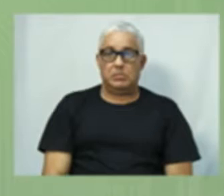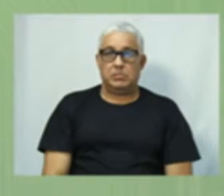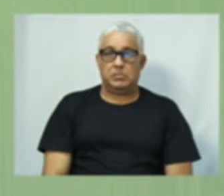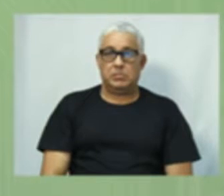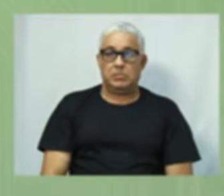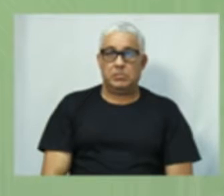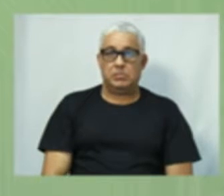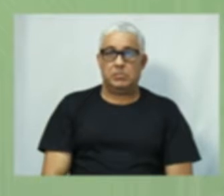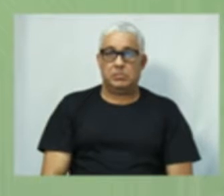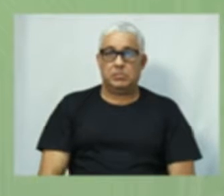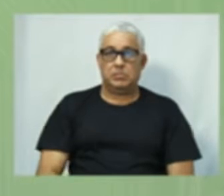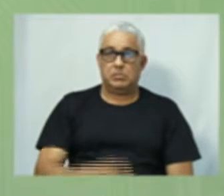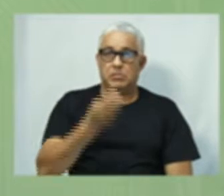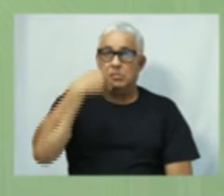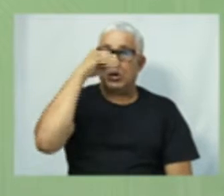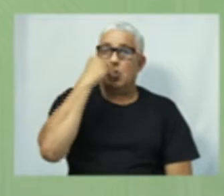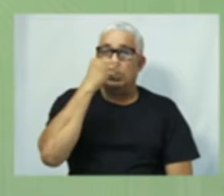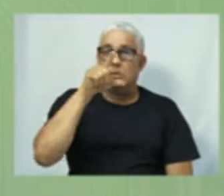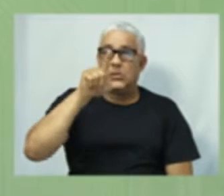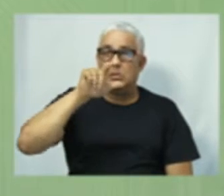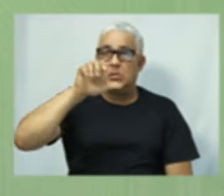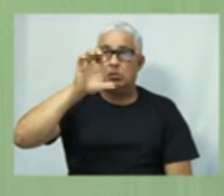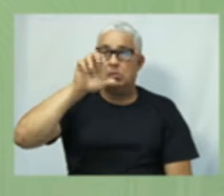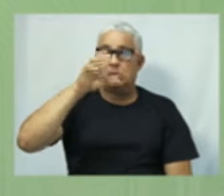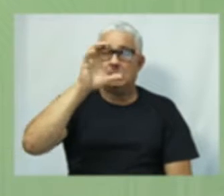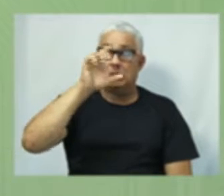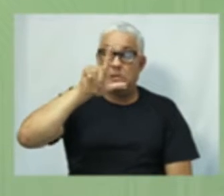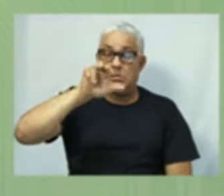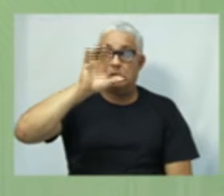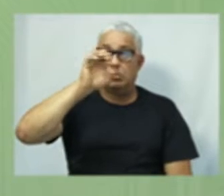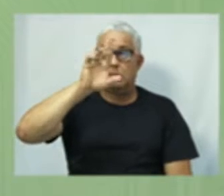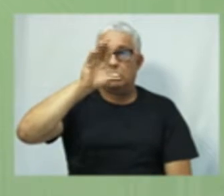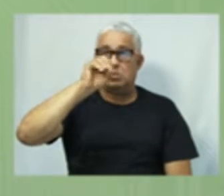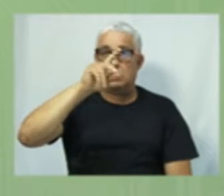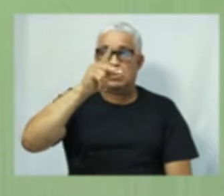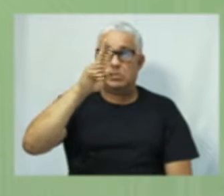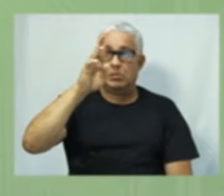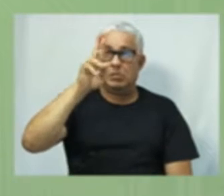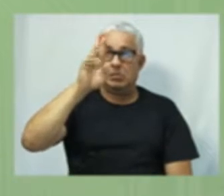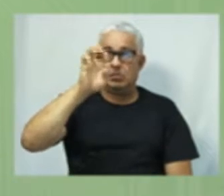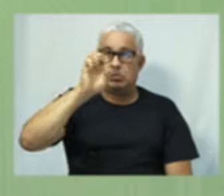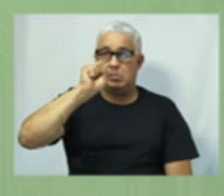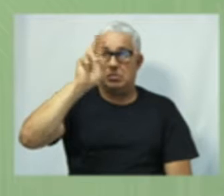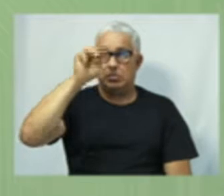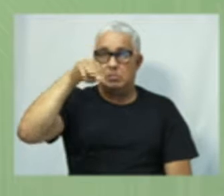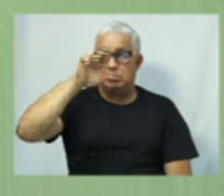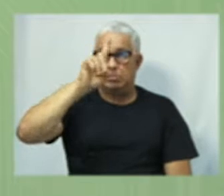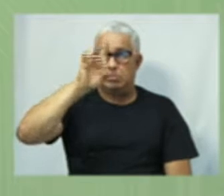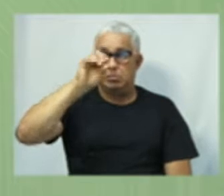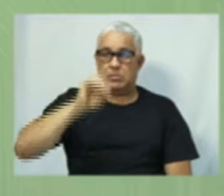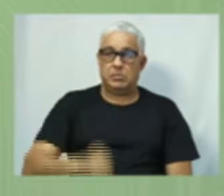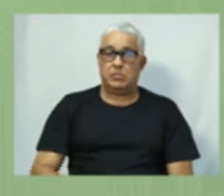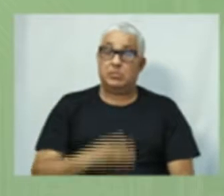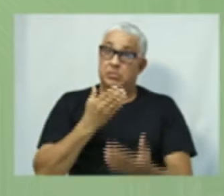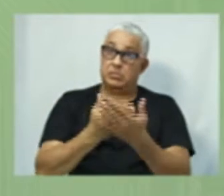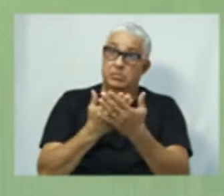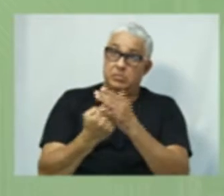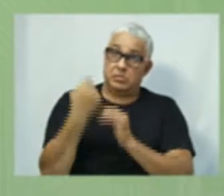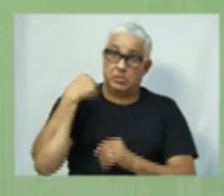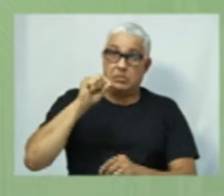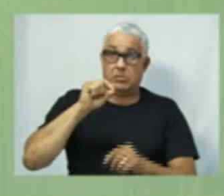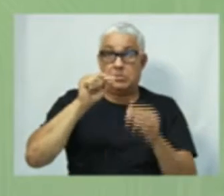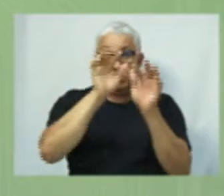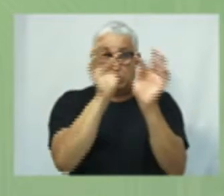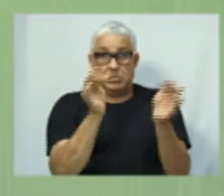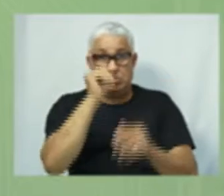pelo lucro presumido. Exatamente, na primeira aula vimos o quê? O sistema de cálculo pelo Simples